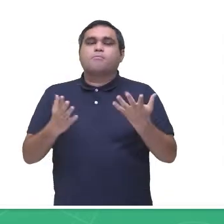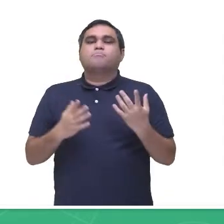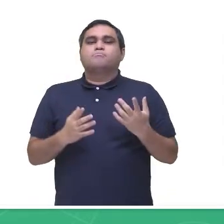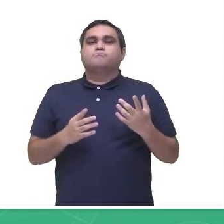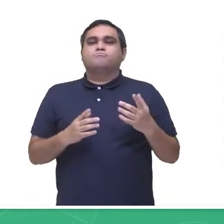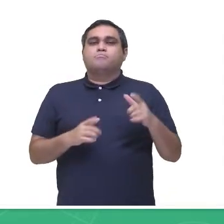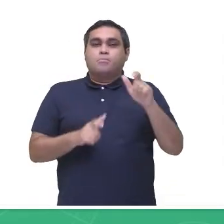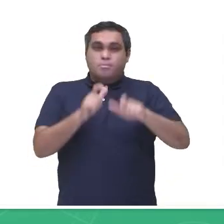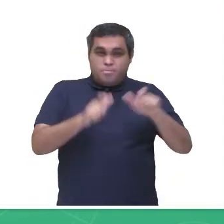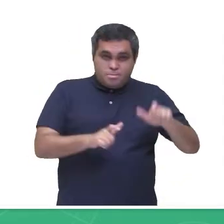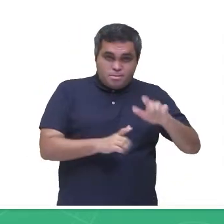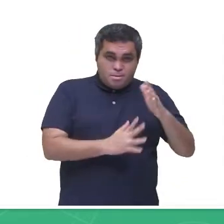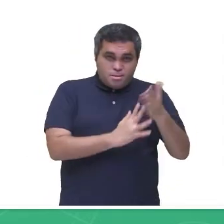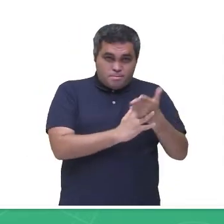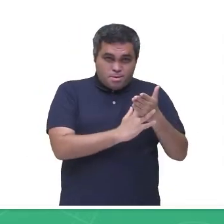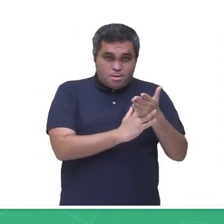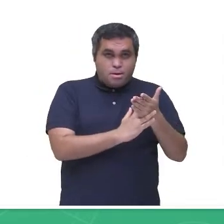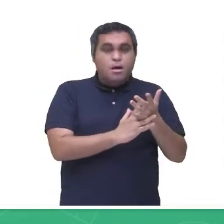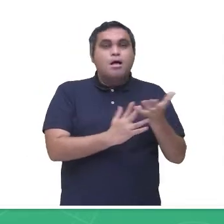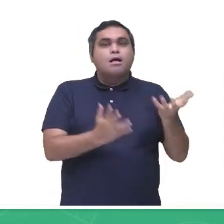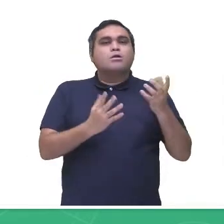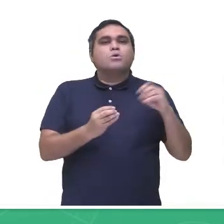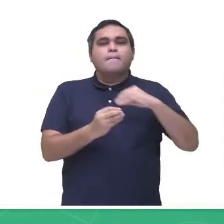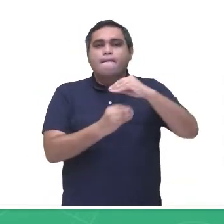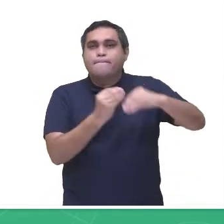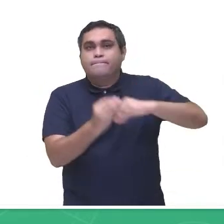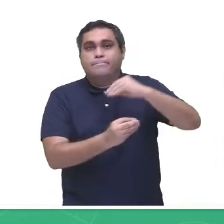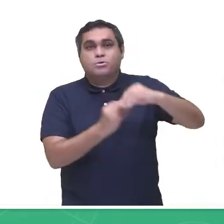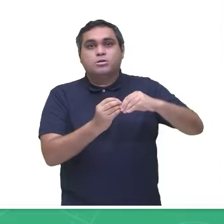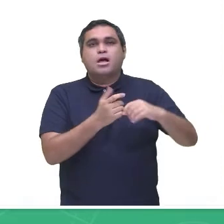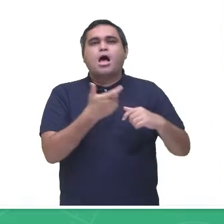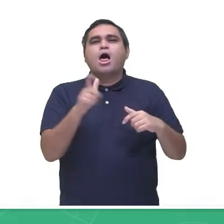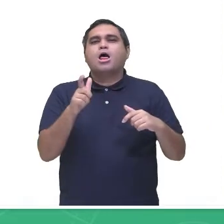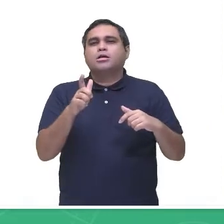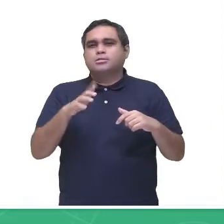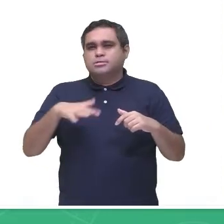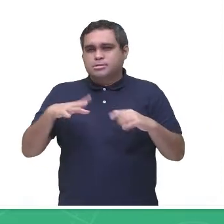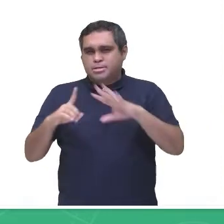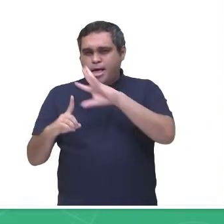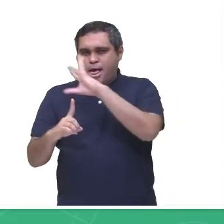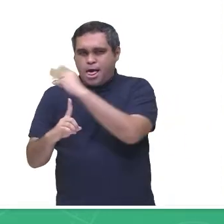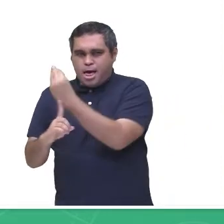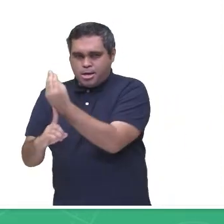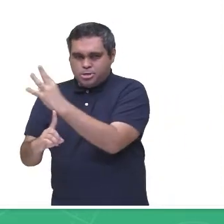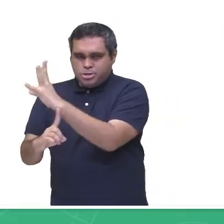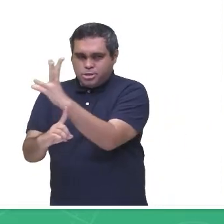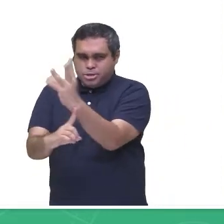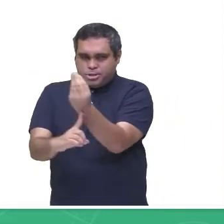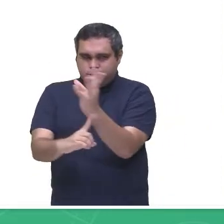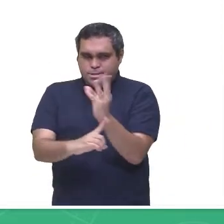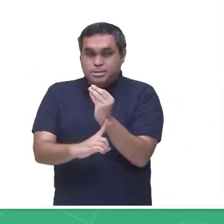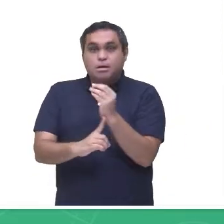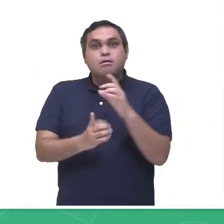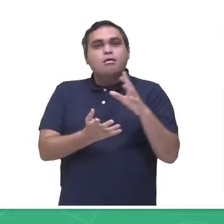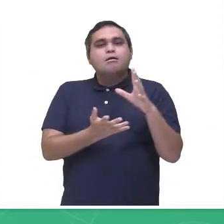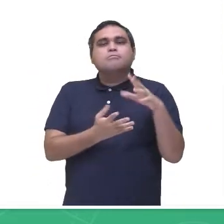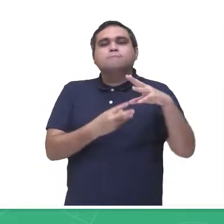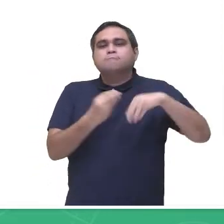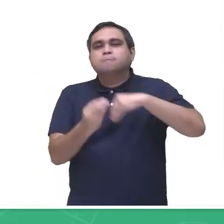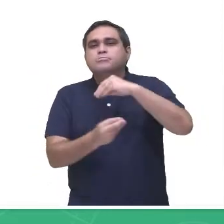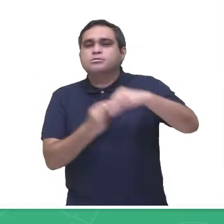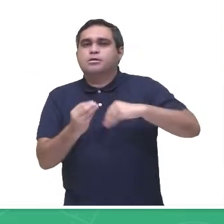se fundirem nas outras artes. Na realidade, nessas obras não se consegue separar os dois aspectos. O conjunto